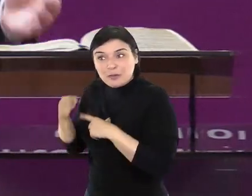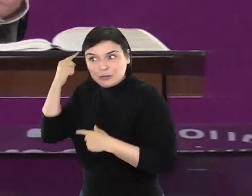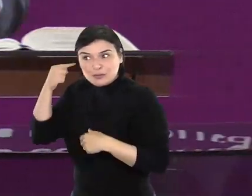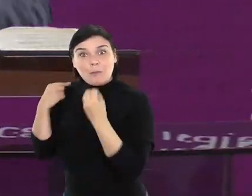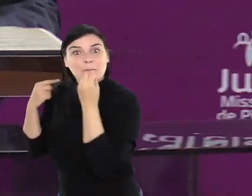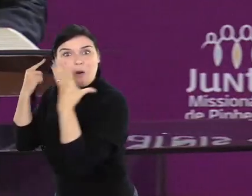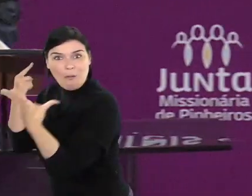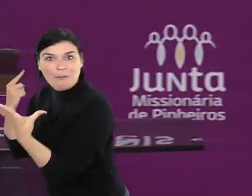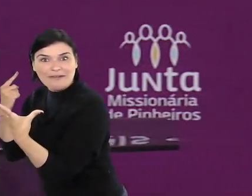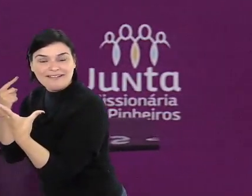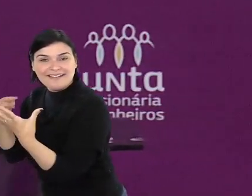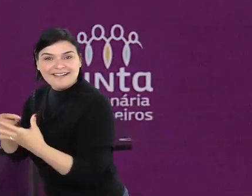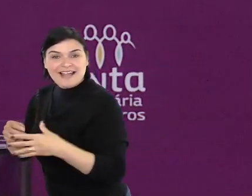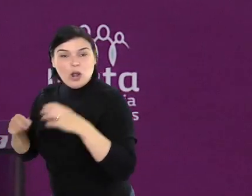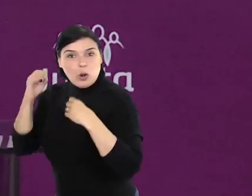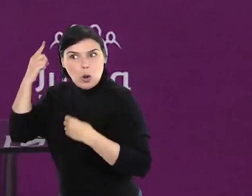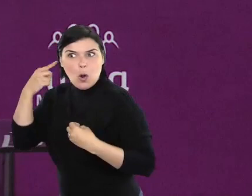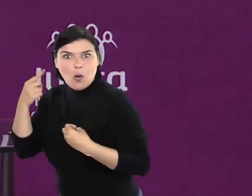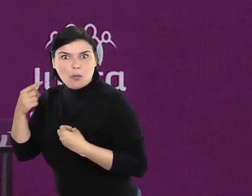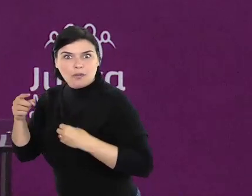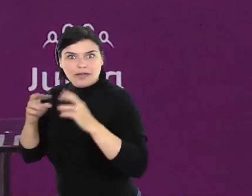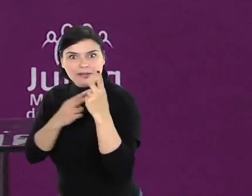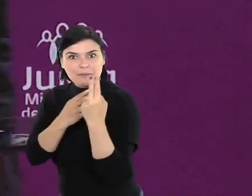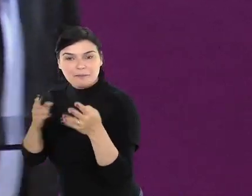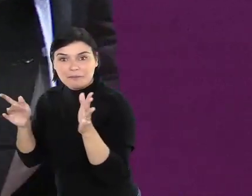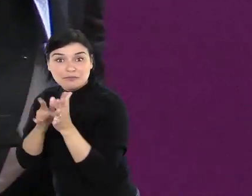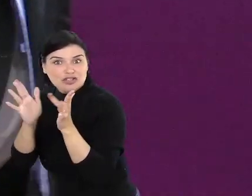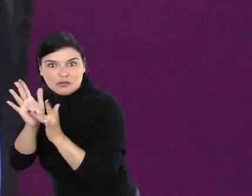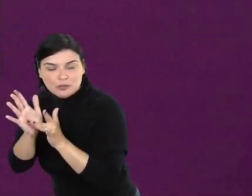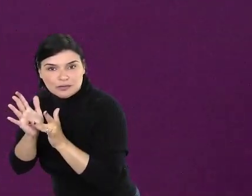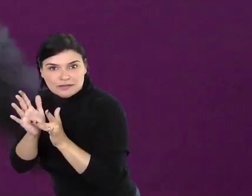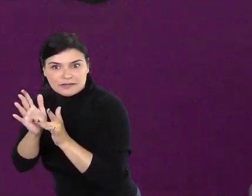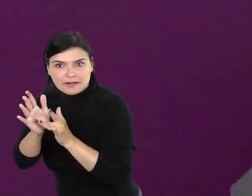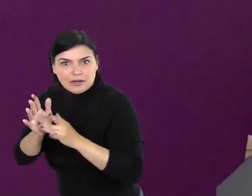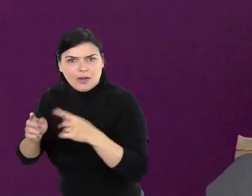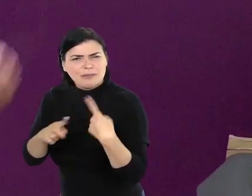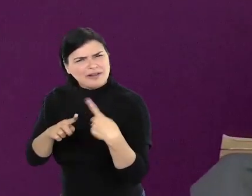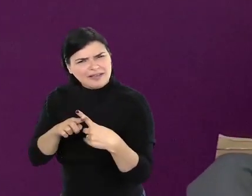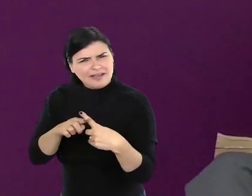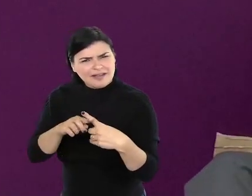veja que Paulo usa loucos por causa de Cristo